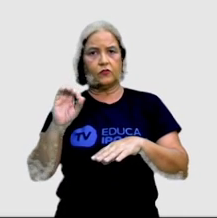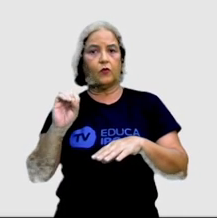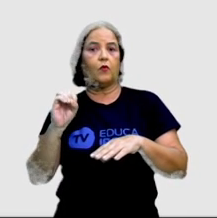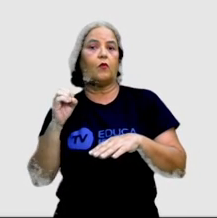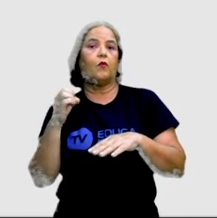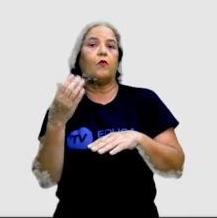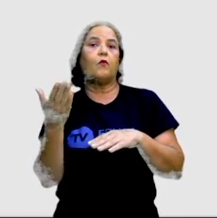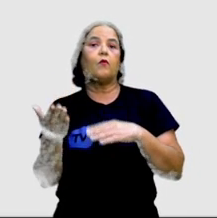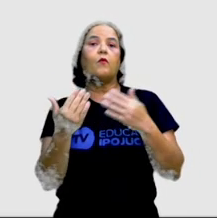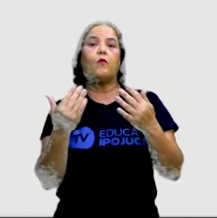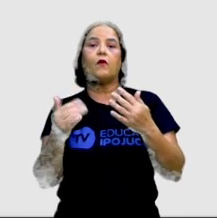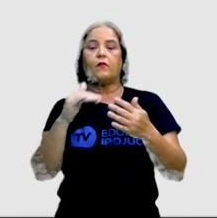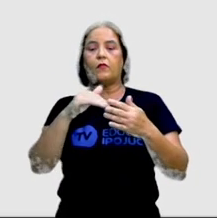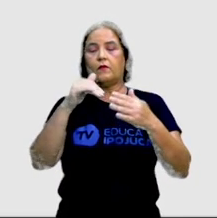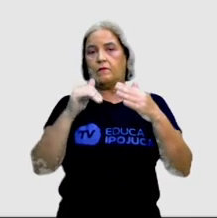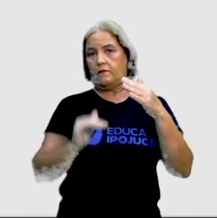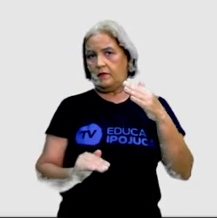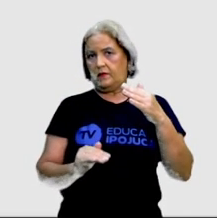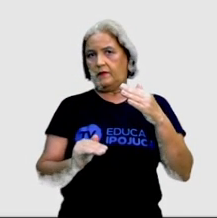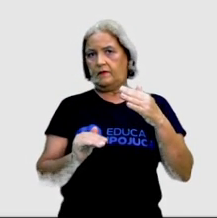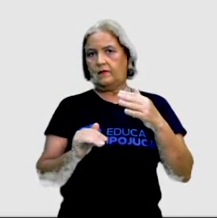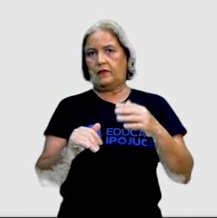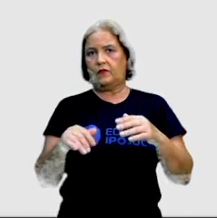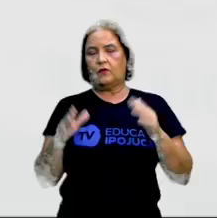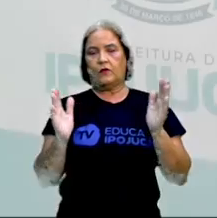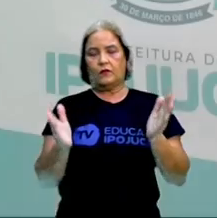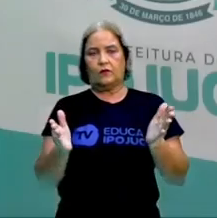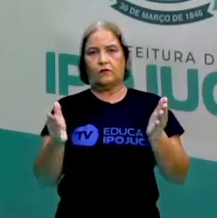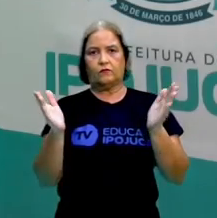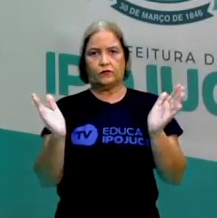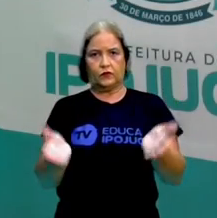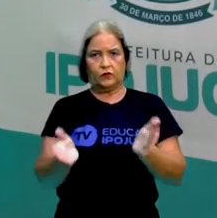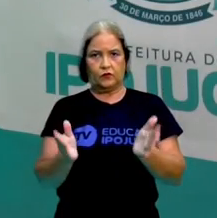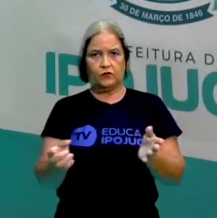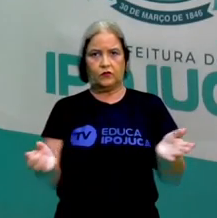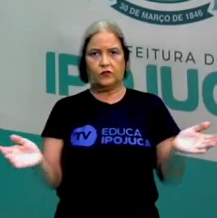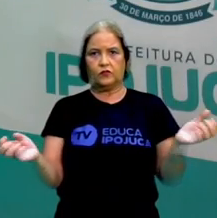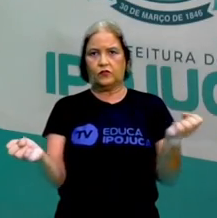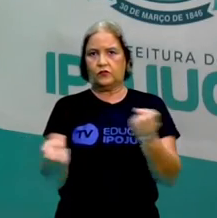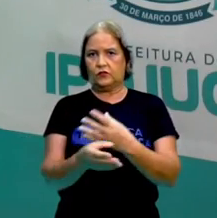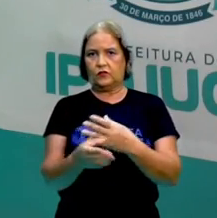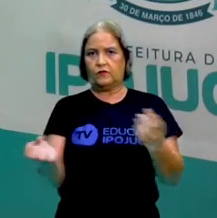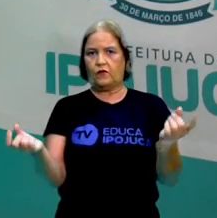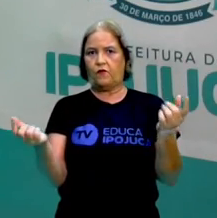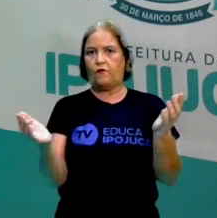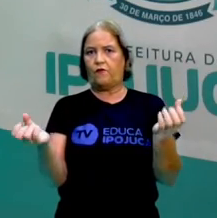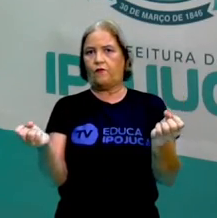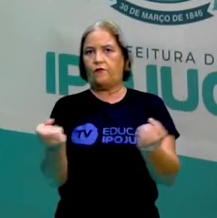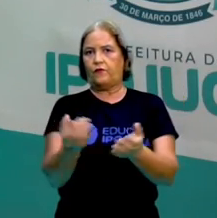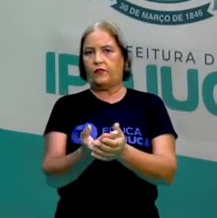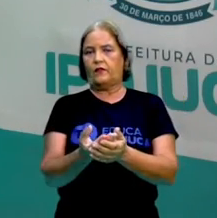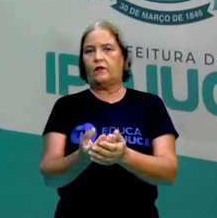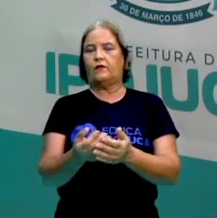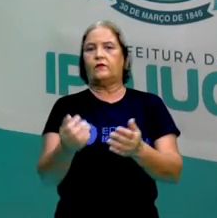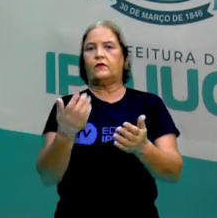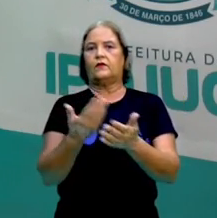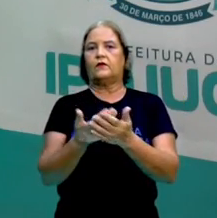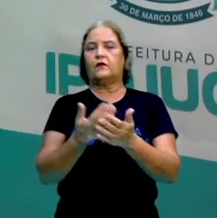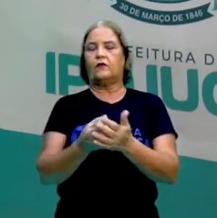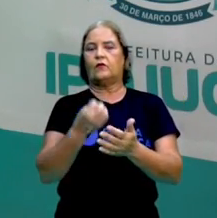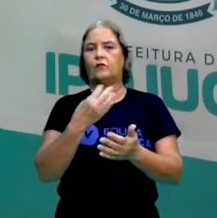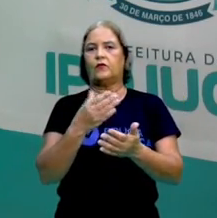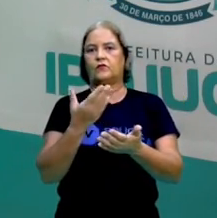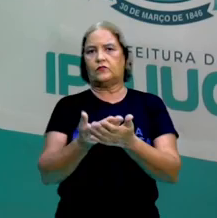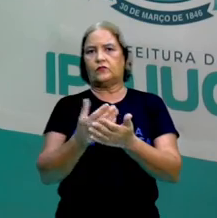vocês têm menos certo então por hoje chegamos ao finalzinho demais uma aula Bons estudos e